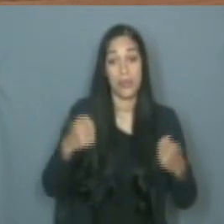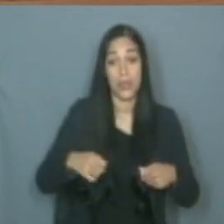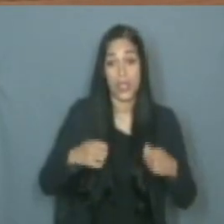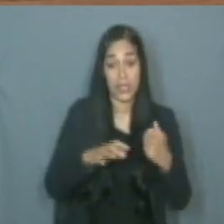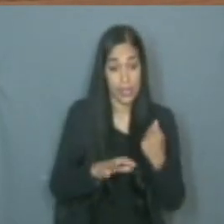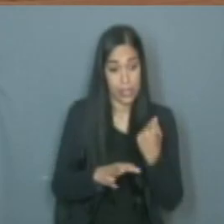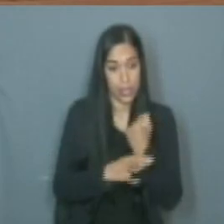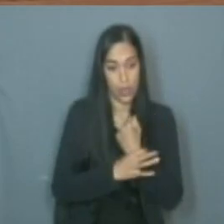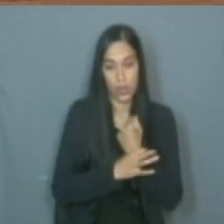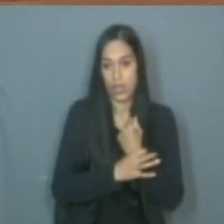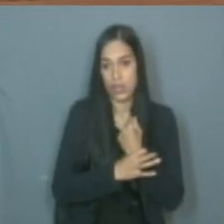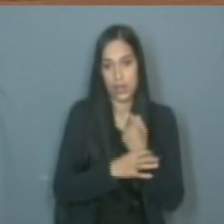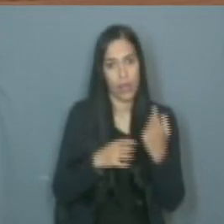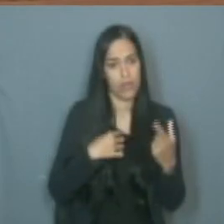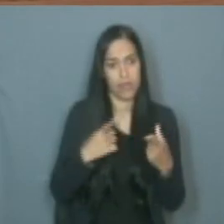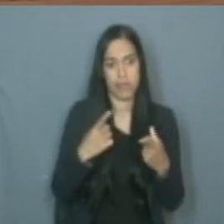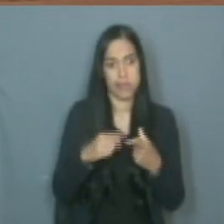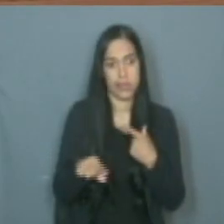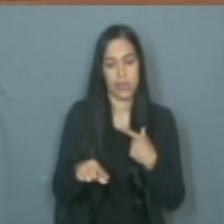É absurdo.